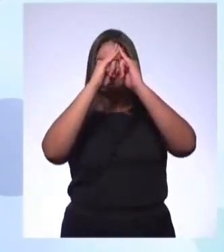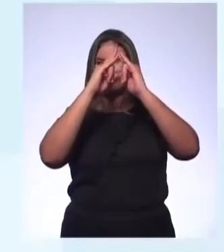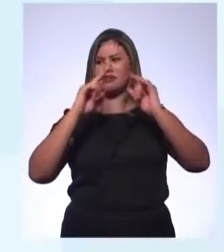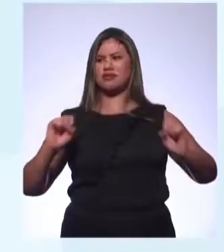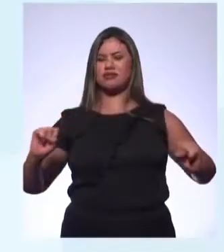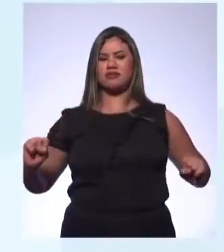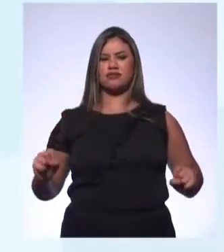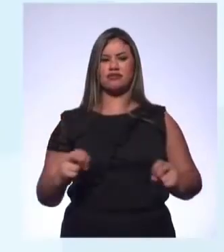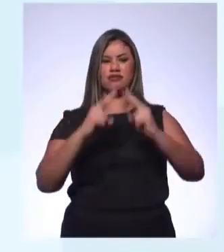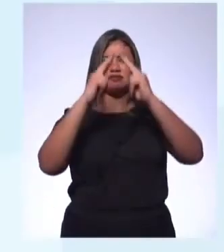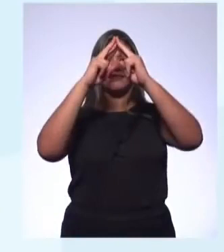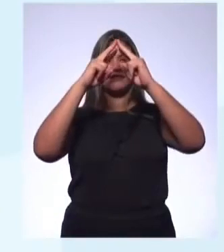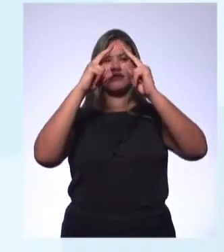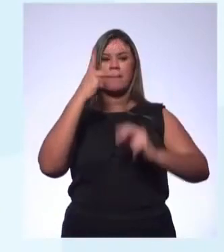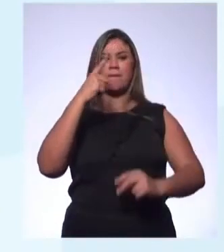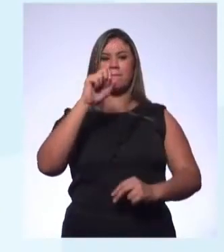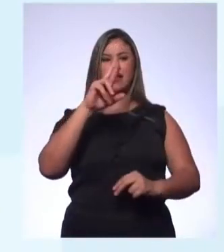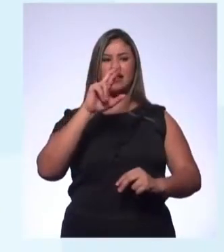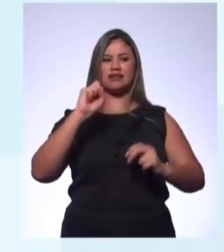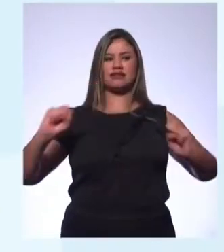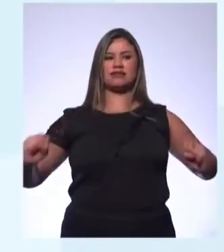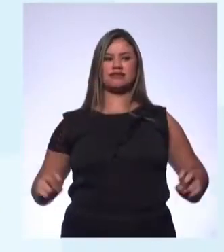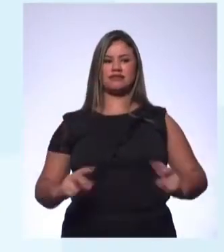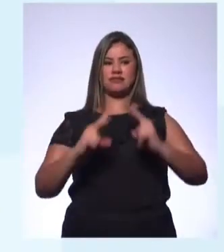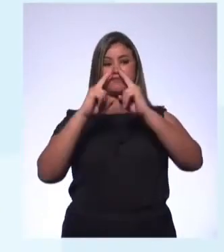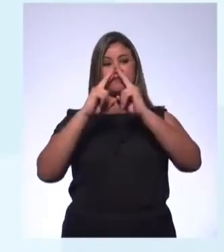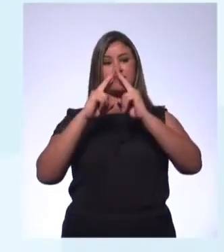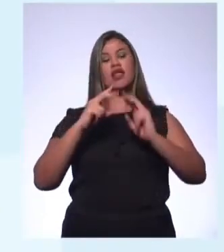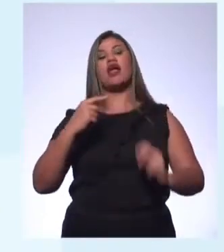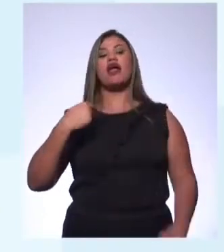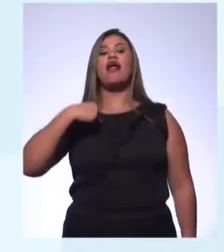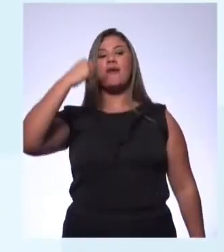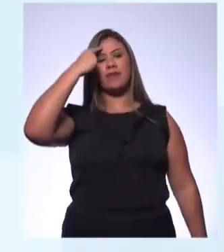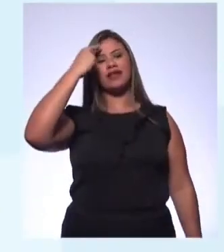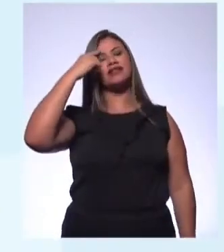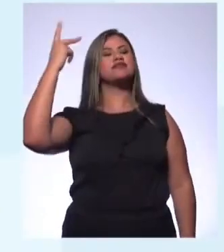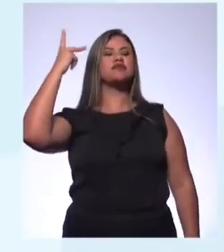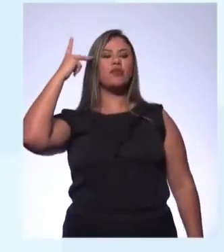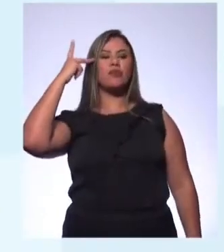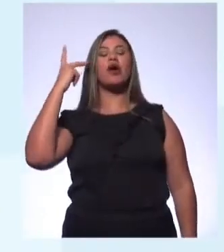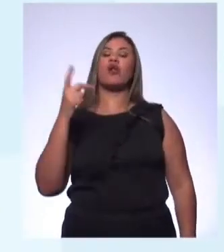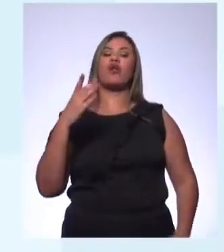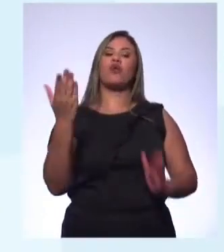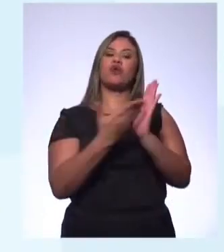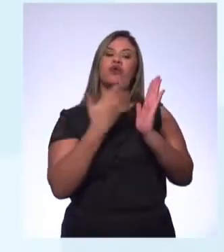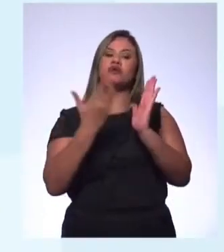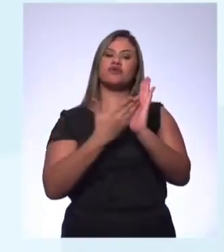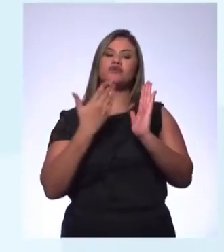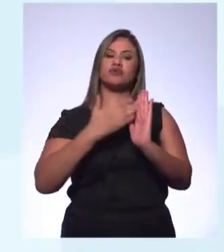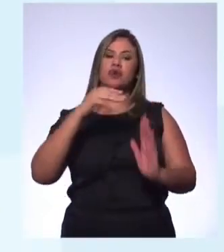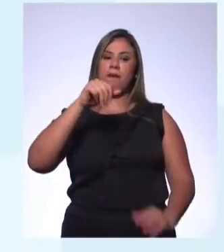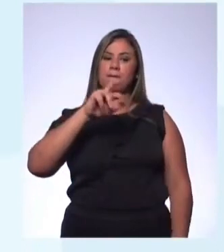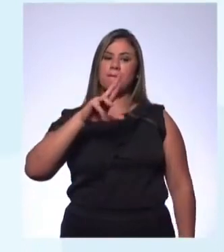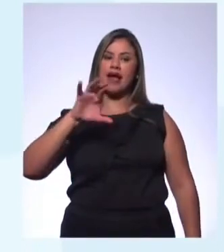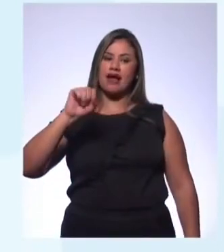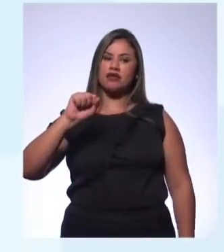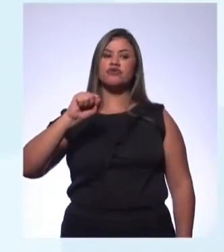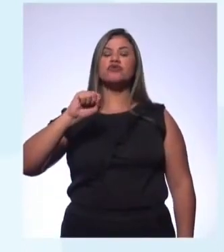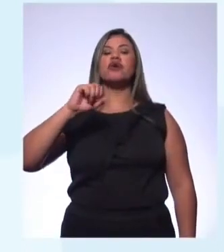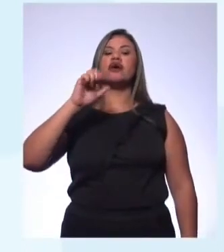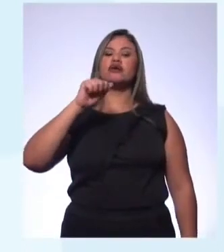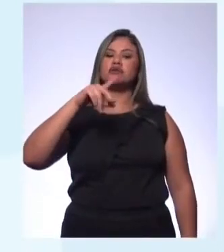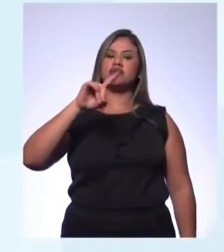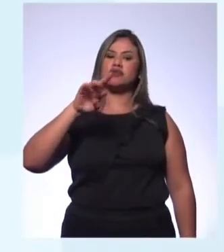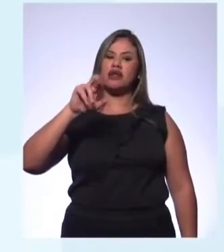cidade que está na tela agora. Pensei em São Paulo, né? Os livros de Mário de Andrade costumam utilizar São Paulo como espaço, né? O